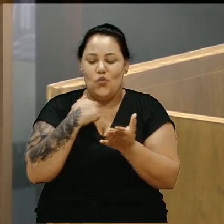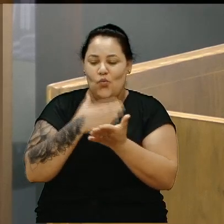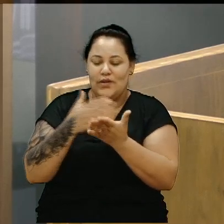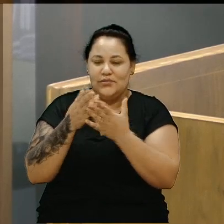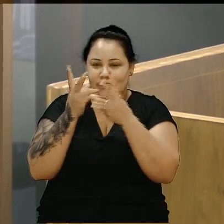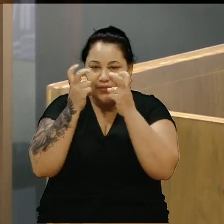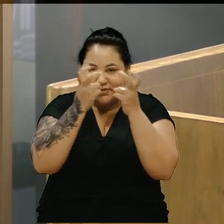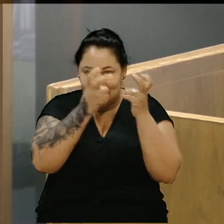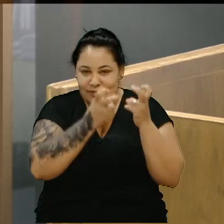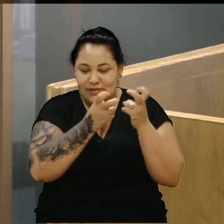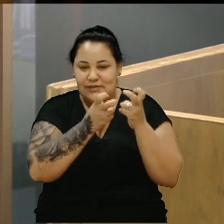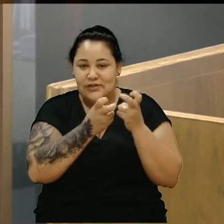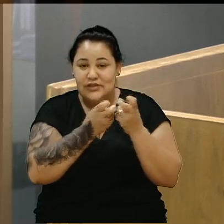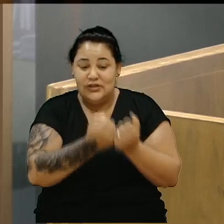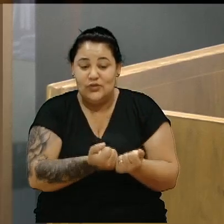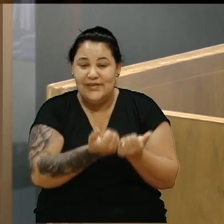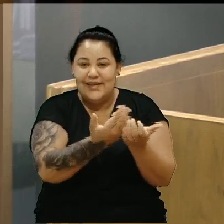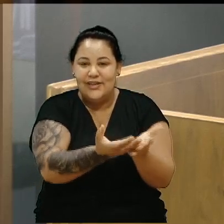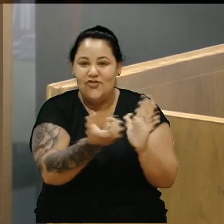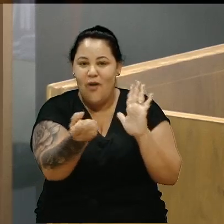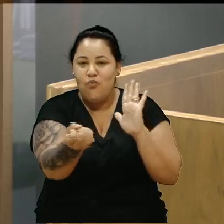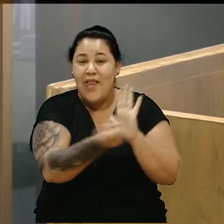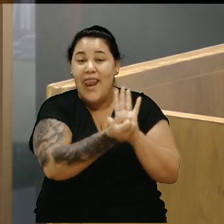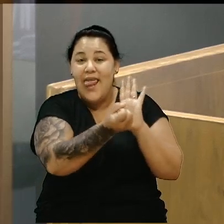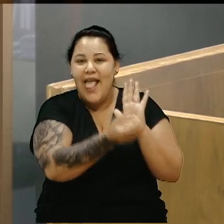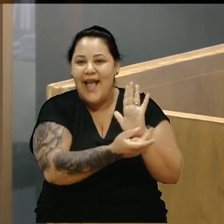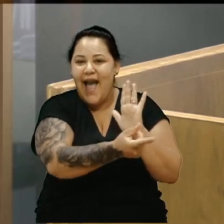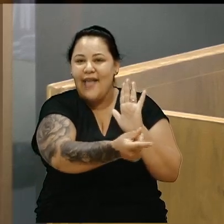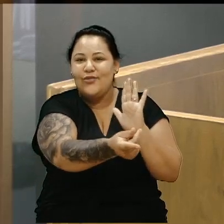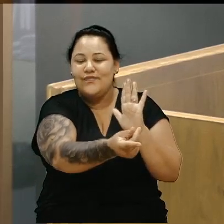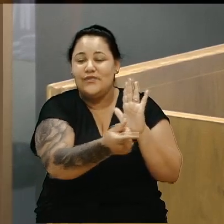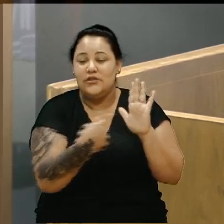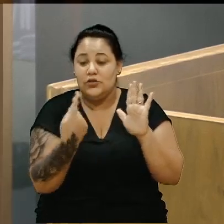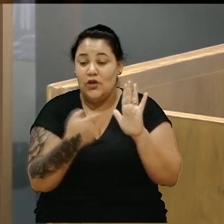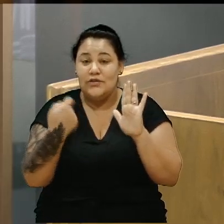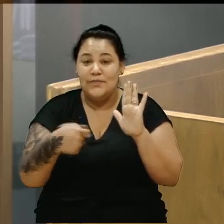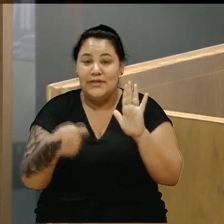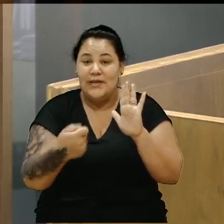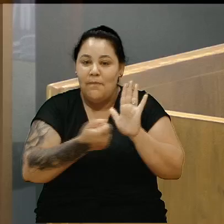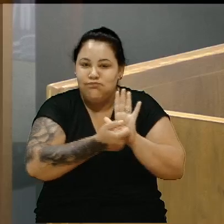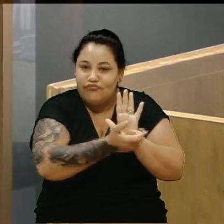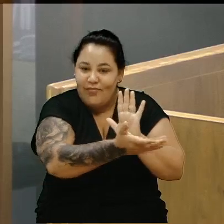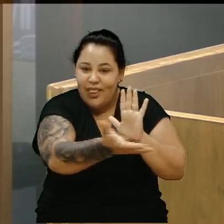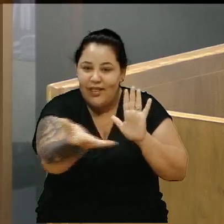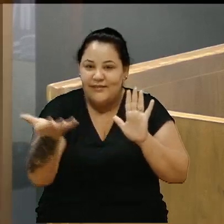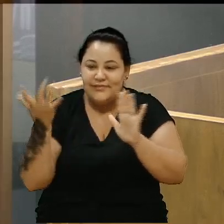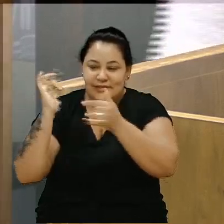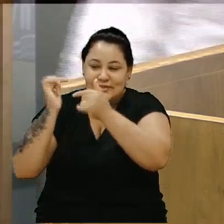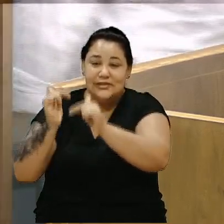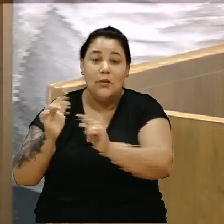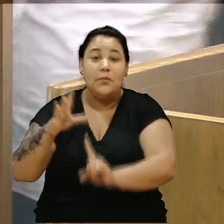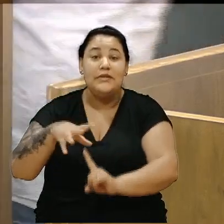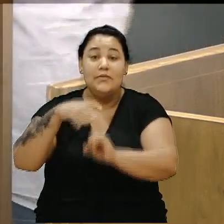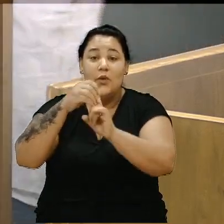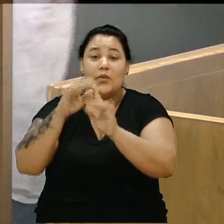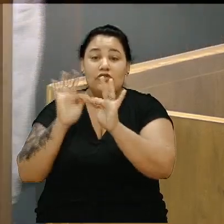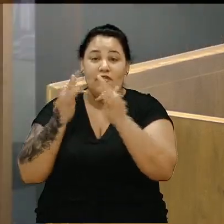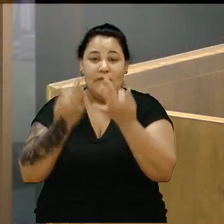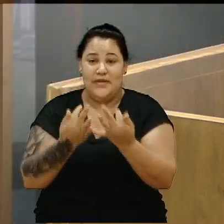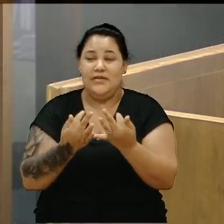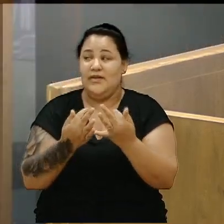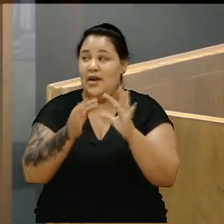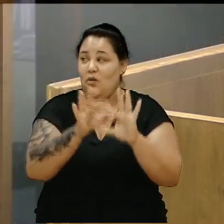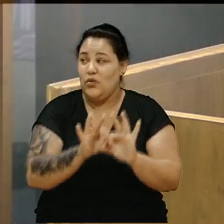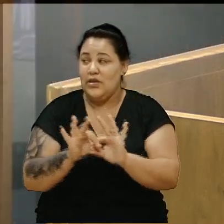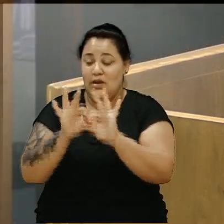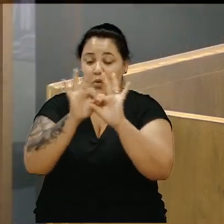que tu está deixando um legado. E nós precisamos transmitir esse legado da tradição, principalmente da família, porque nós estamos